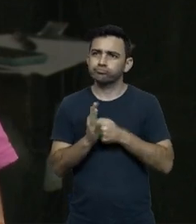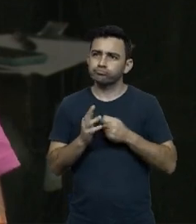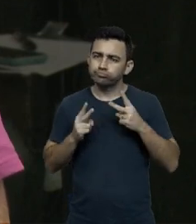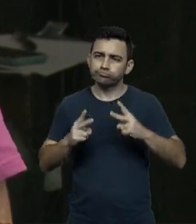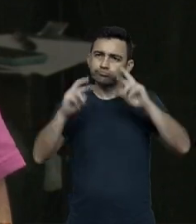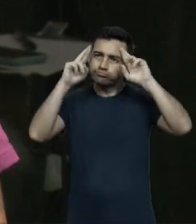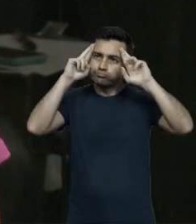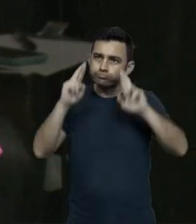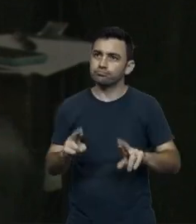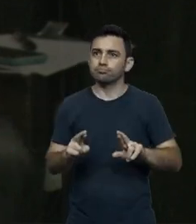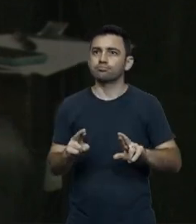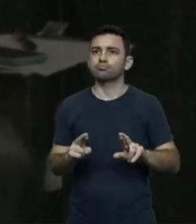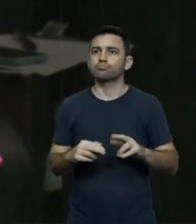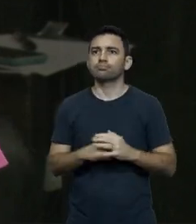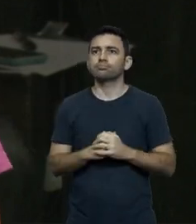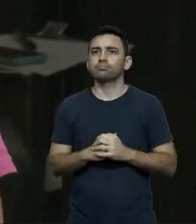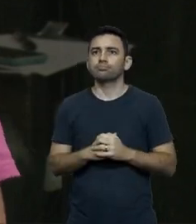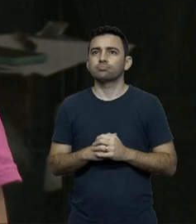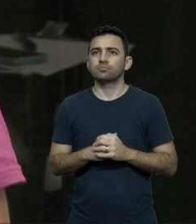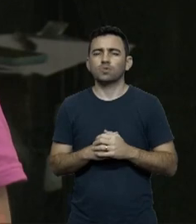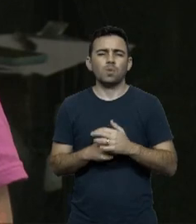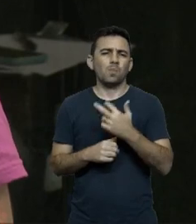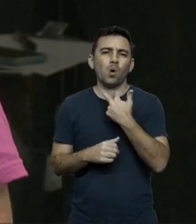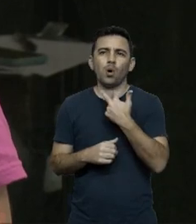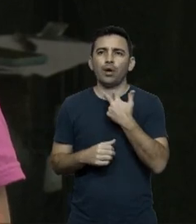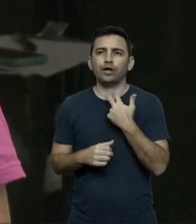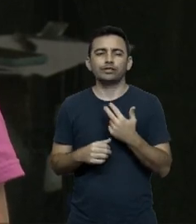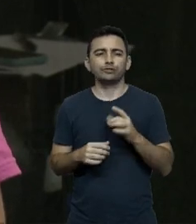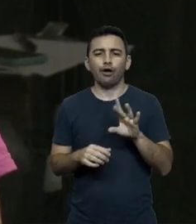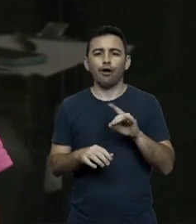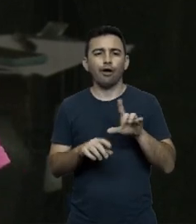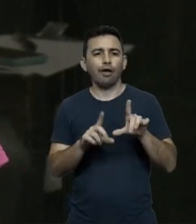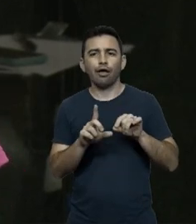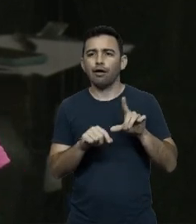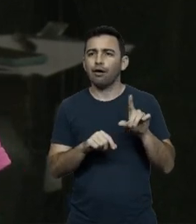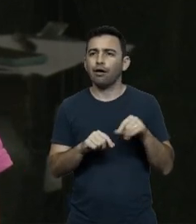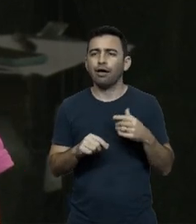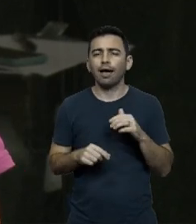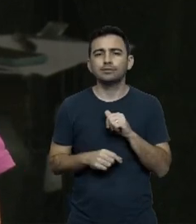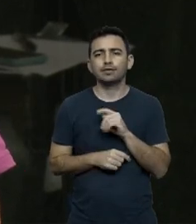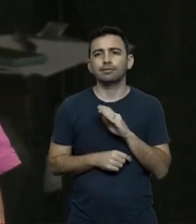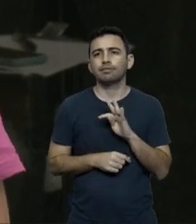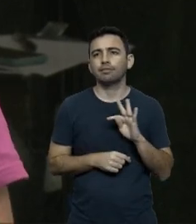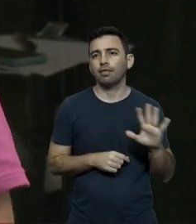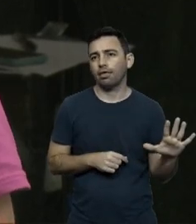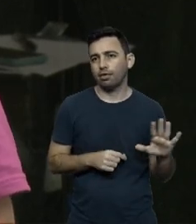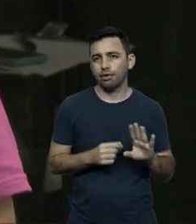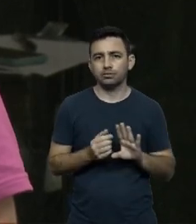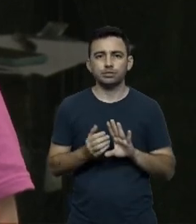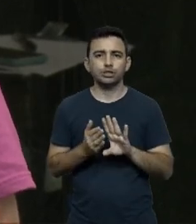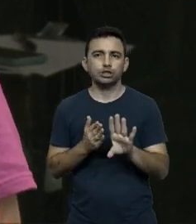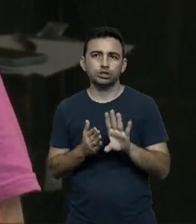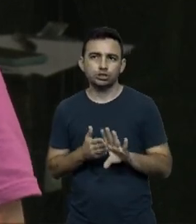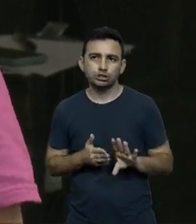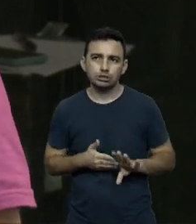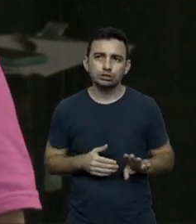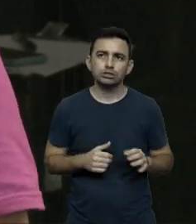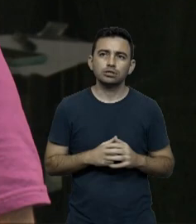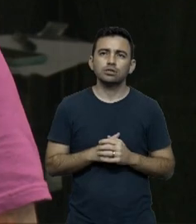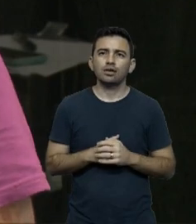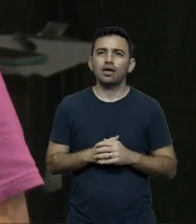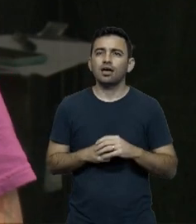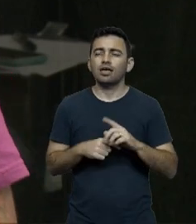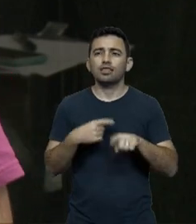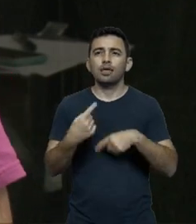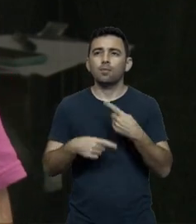respeito e não adianta seletivo Como foi esse eliminatório porque aí cai na chamada pública e o